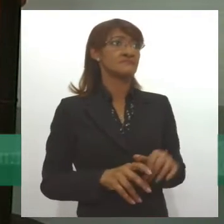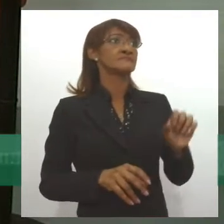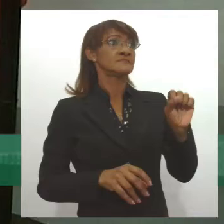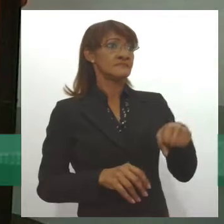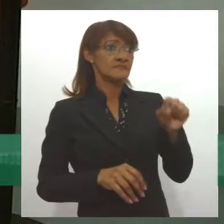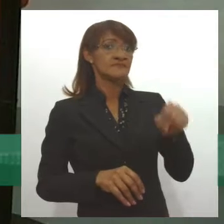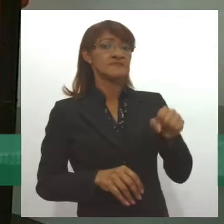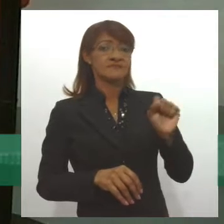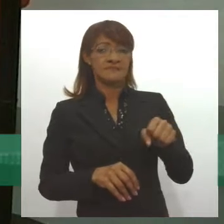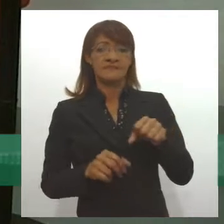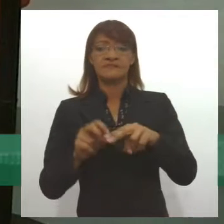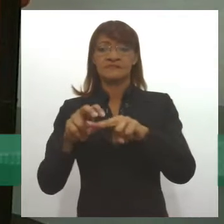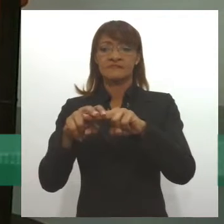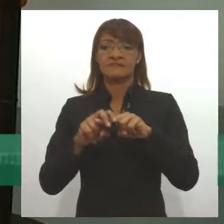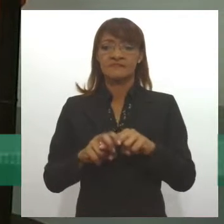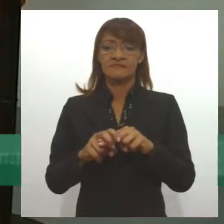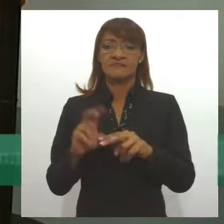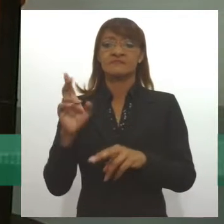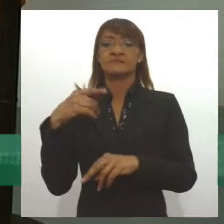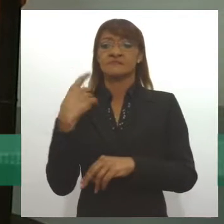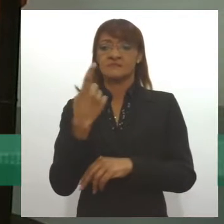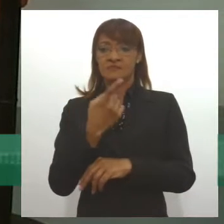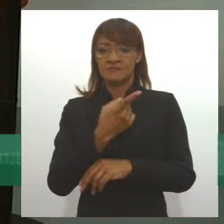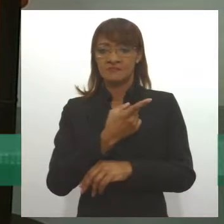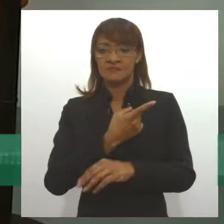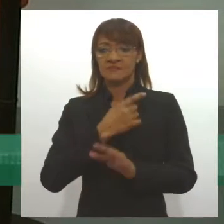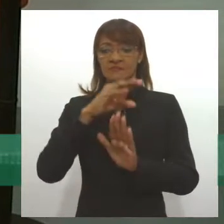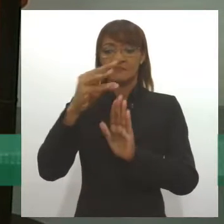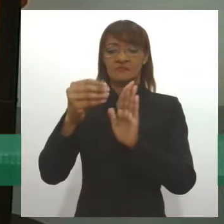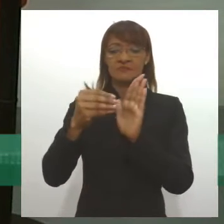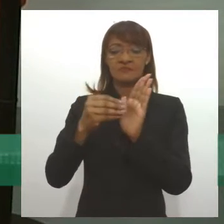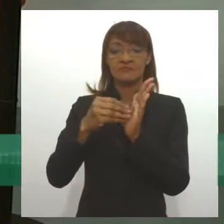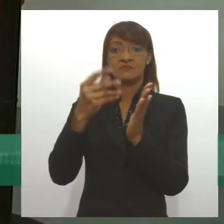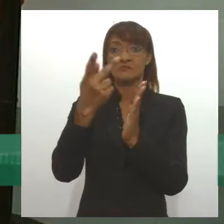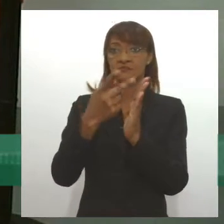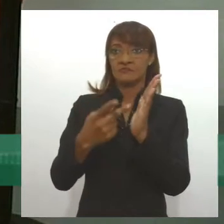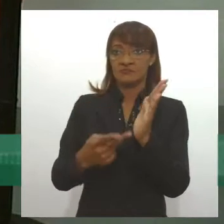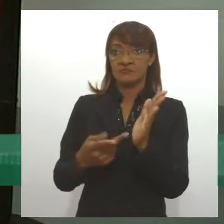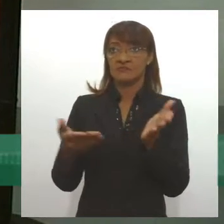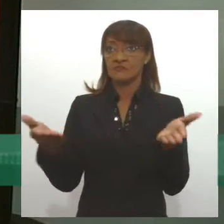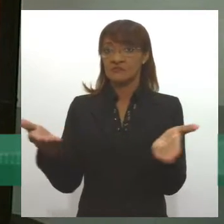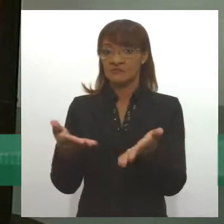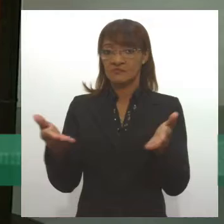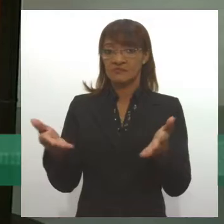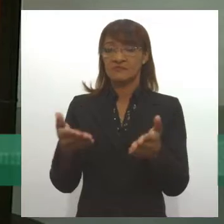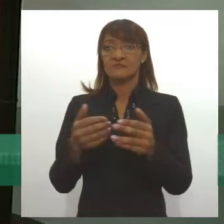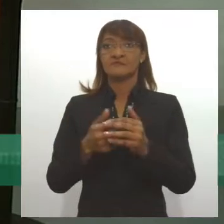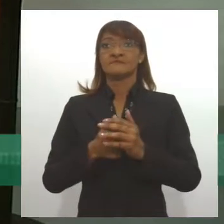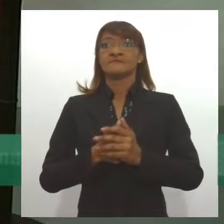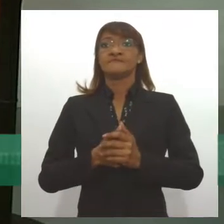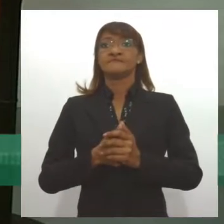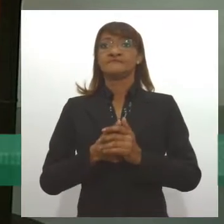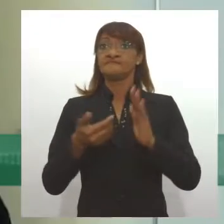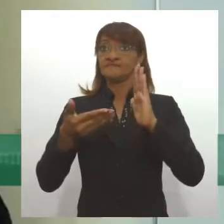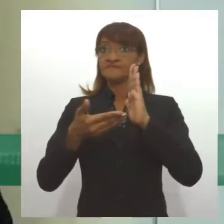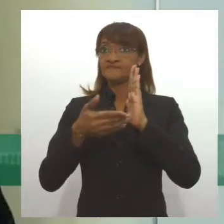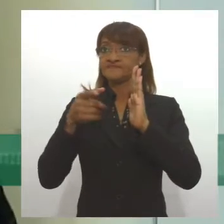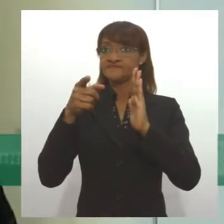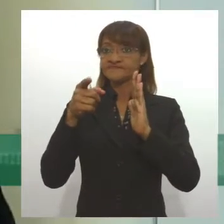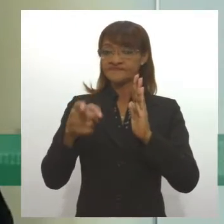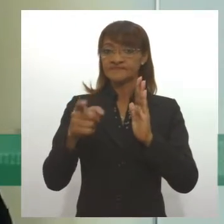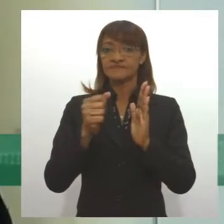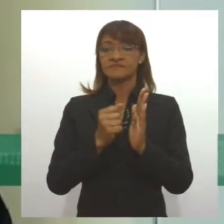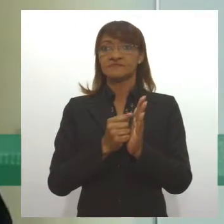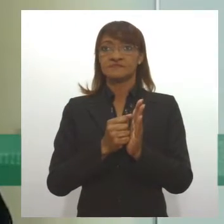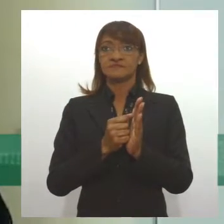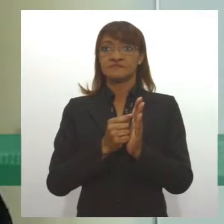Exatamente, por isso é que nós colocamos no nosso projeto e que agora o Senado deve convalidar, ele tem a última palavra, né? Mas